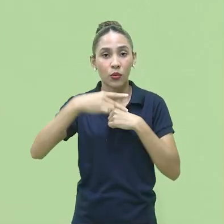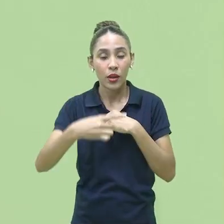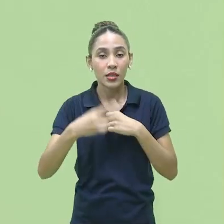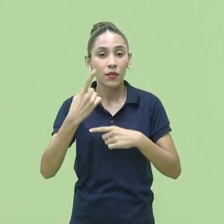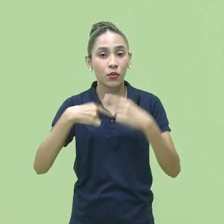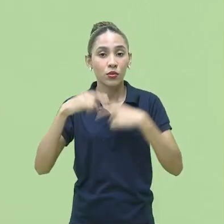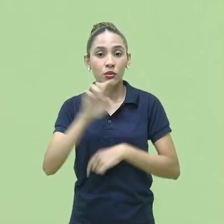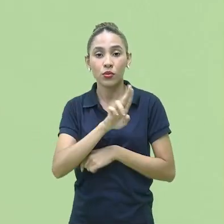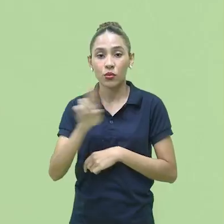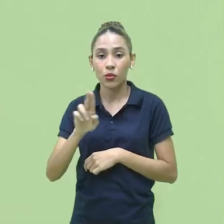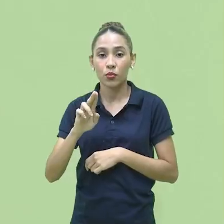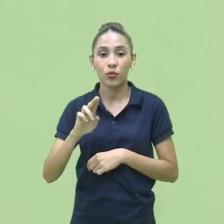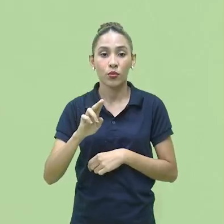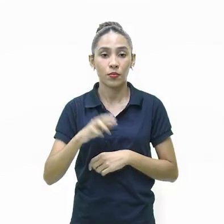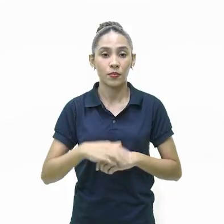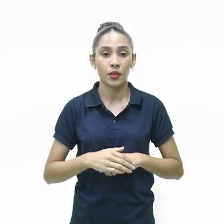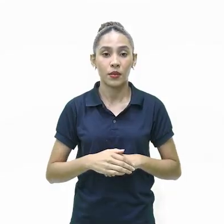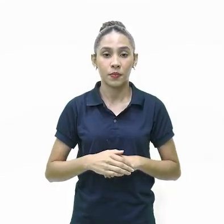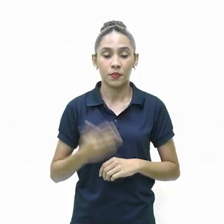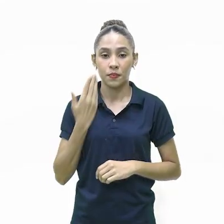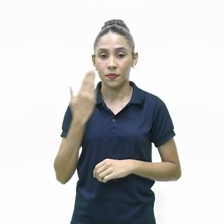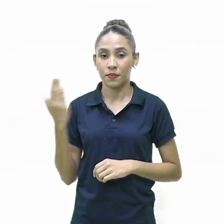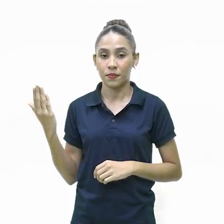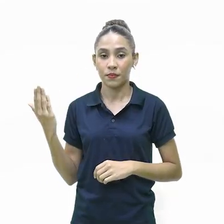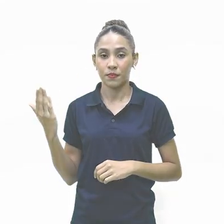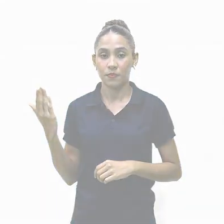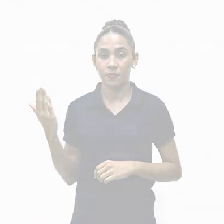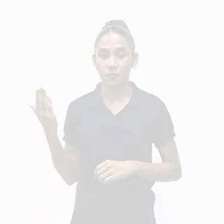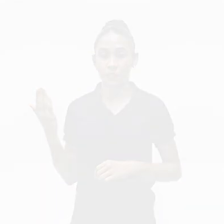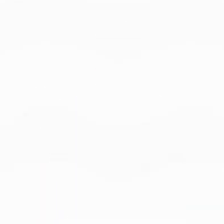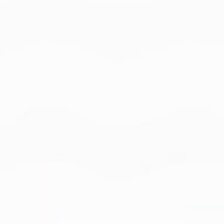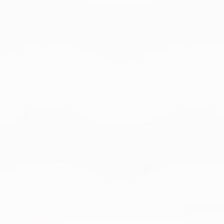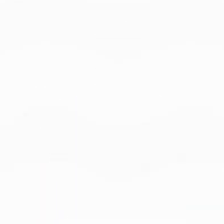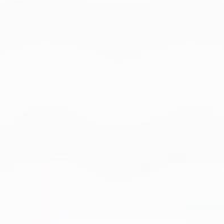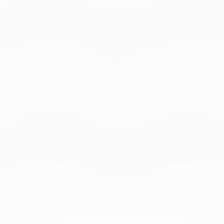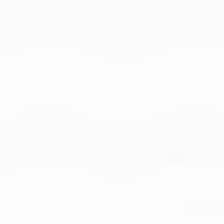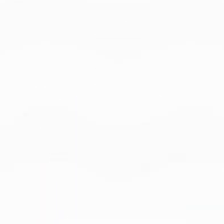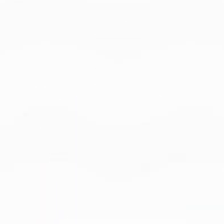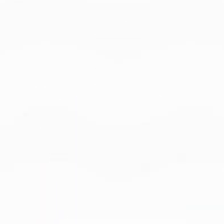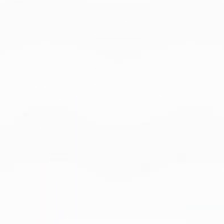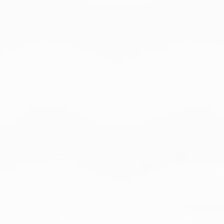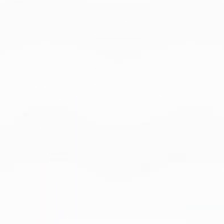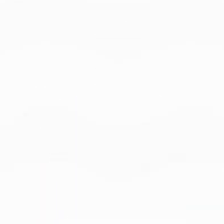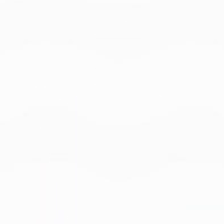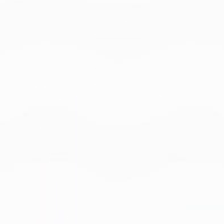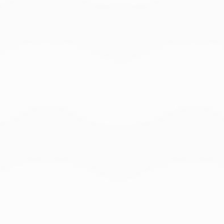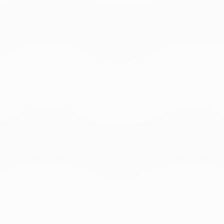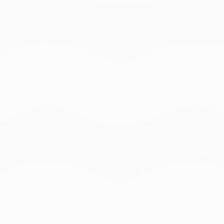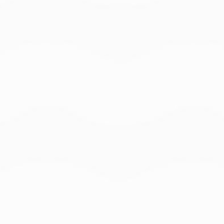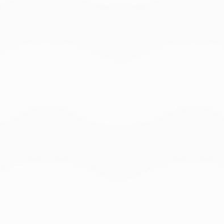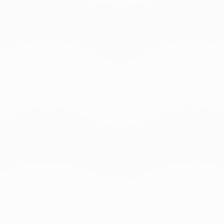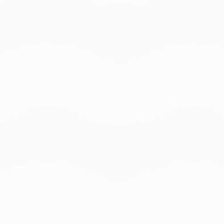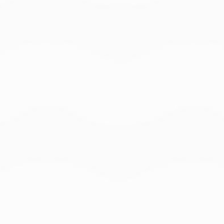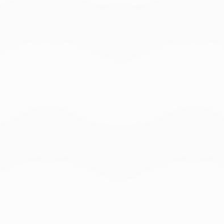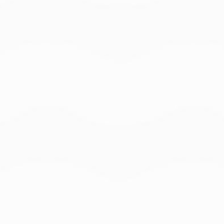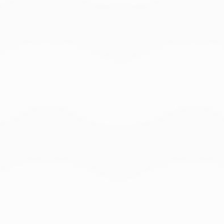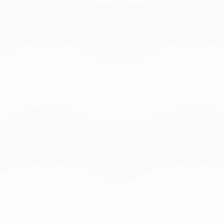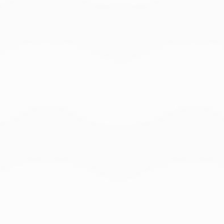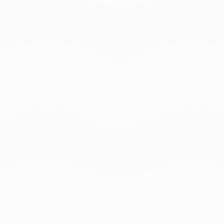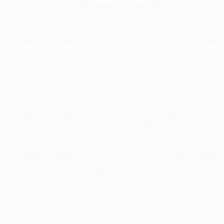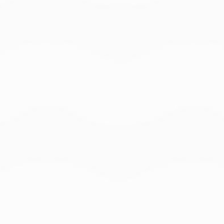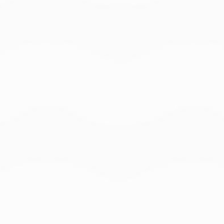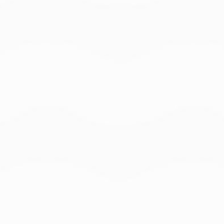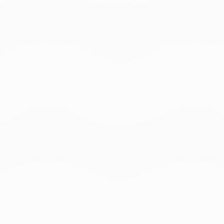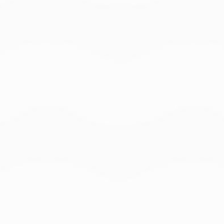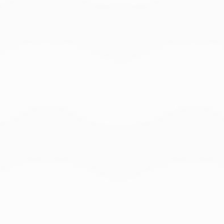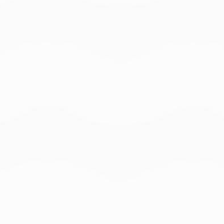evolutiva, que nós chamamos de conflito sexual. Né? Nessa questão aí, os machos e as fêmeas, elas podem